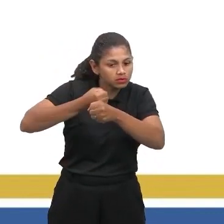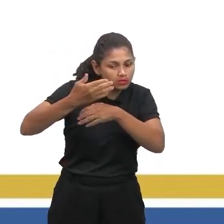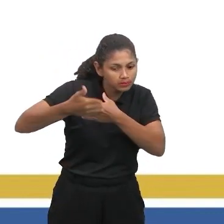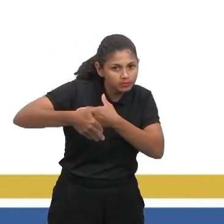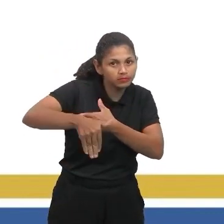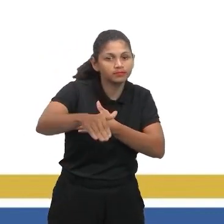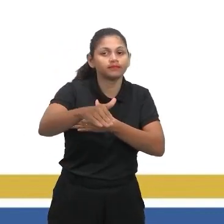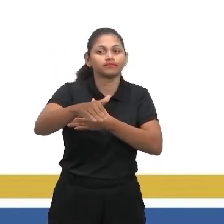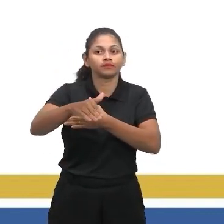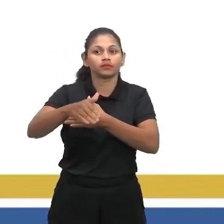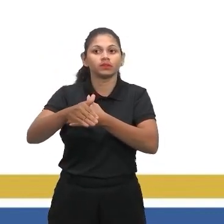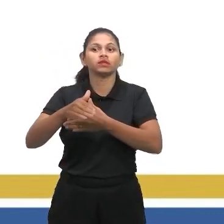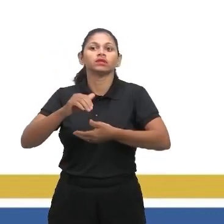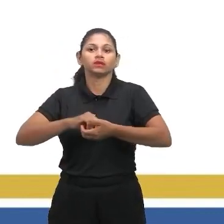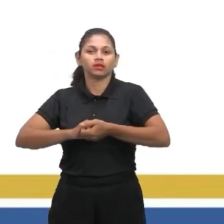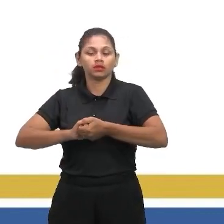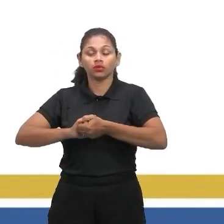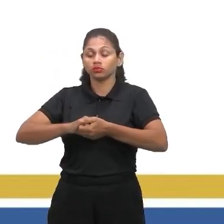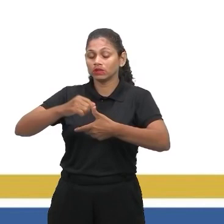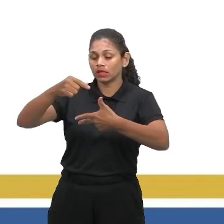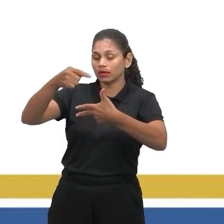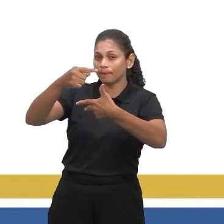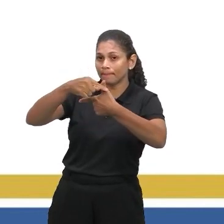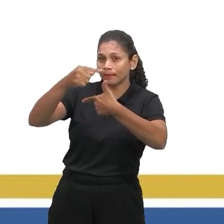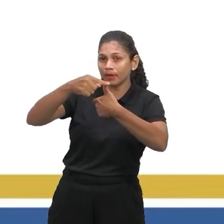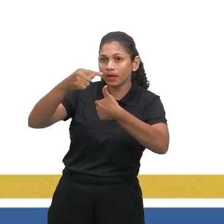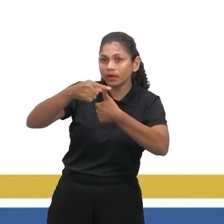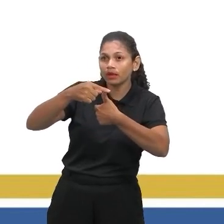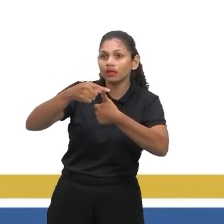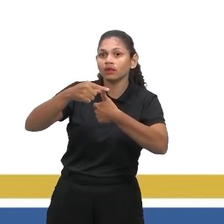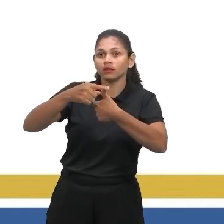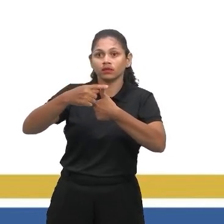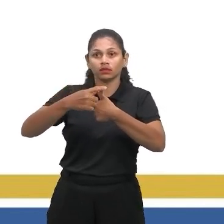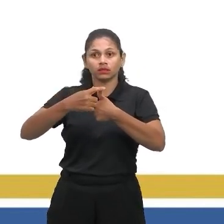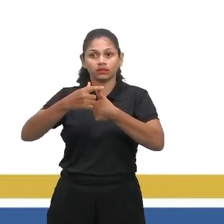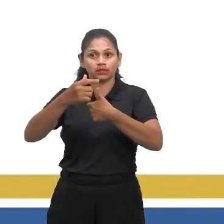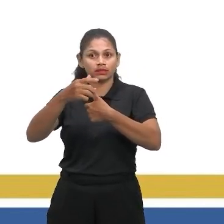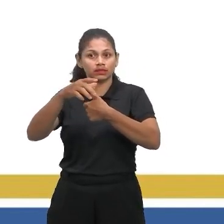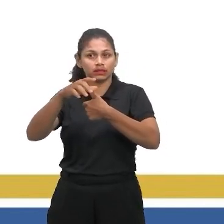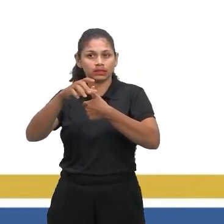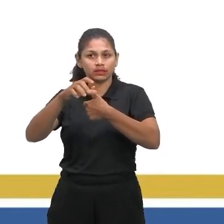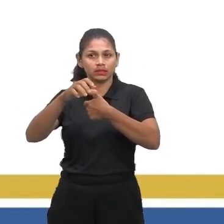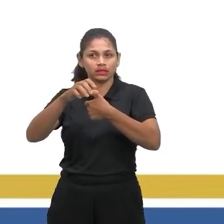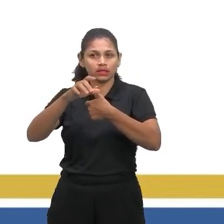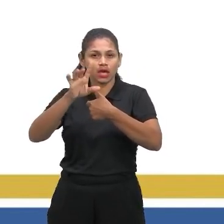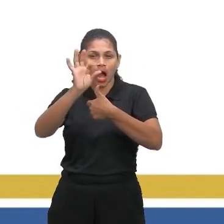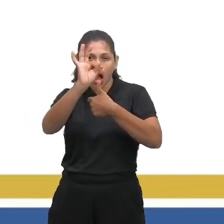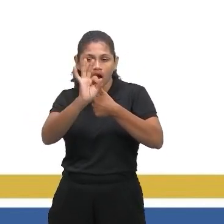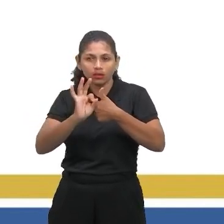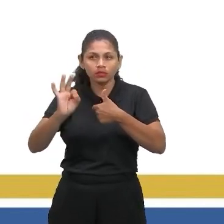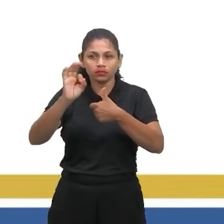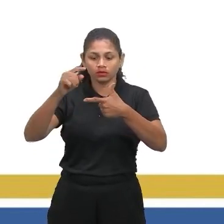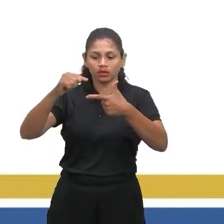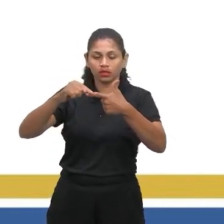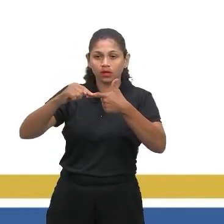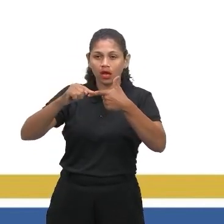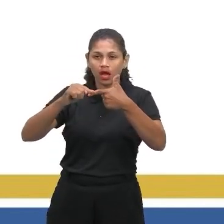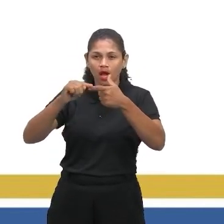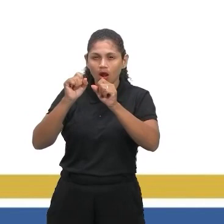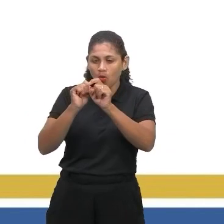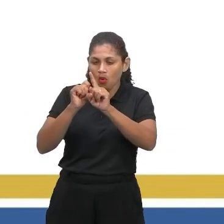segundo lugar, temos termologia, com 15,5%. Em terceiro lugar, temos ondulatória,